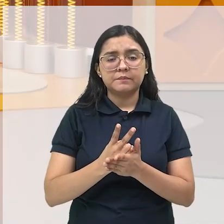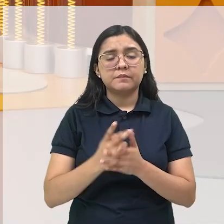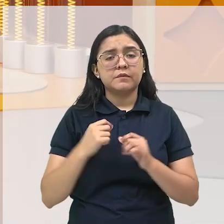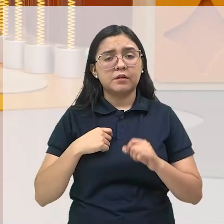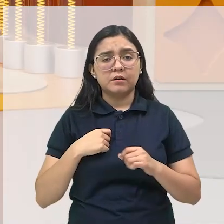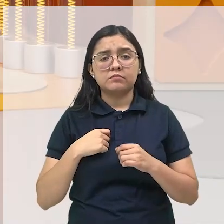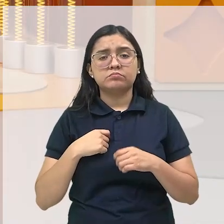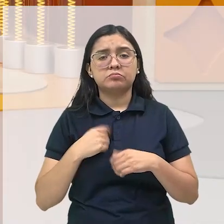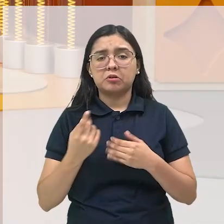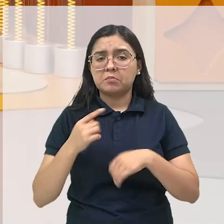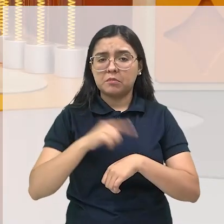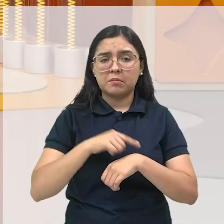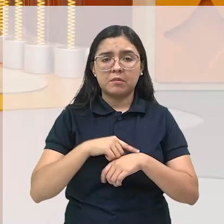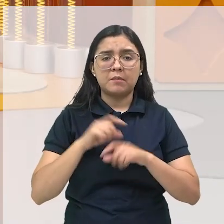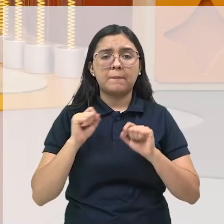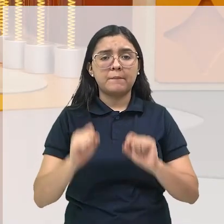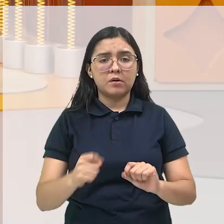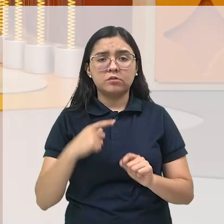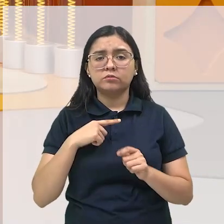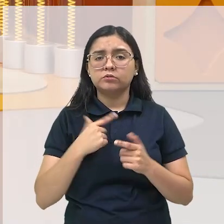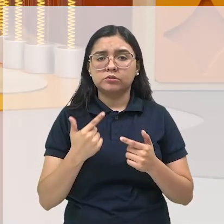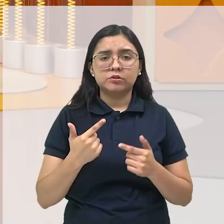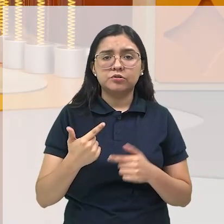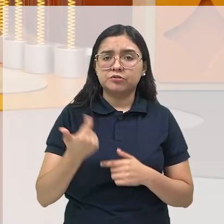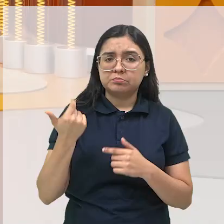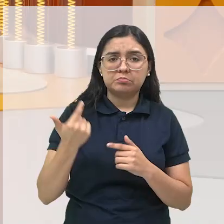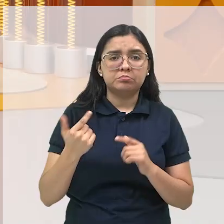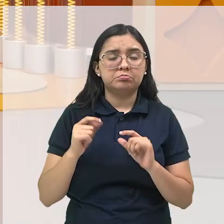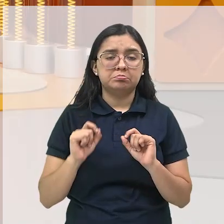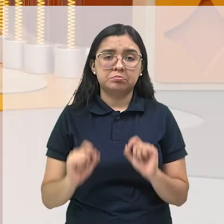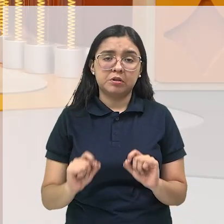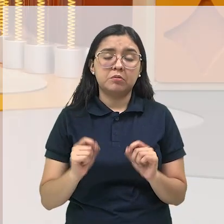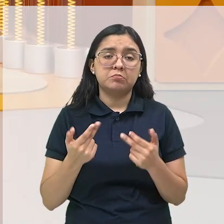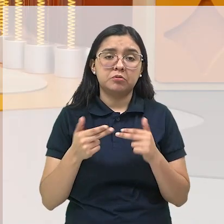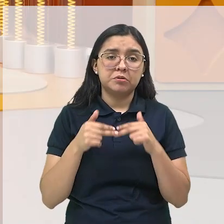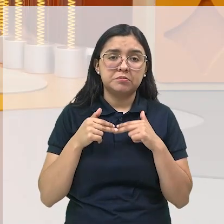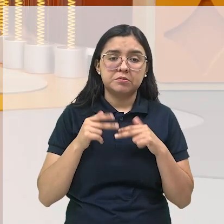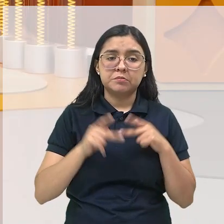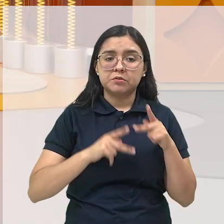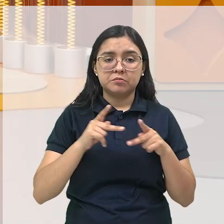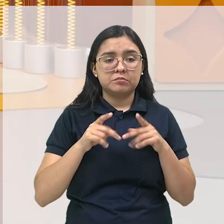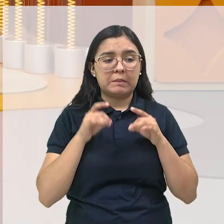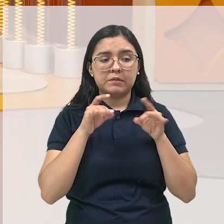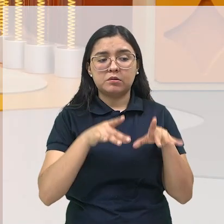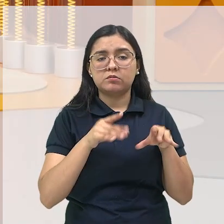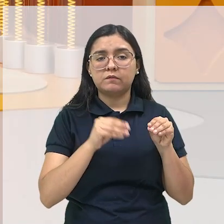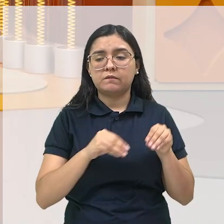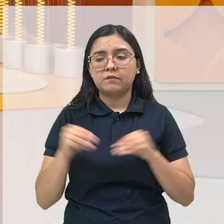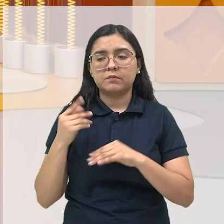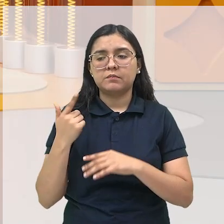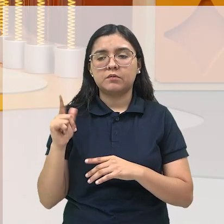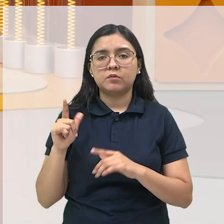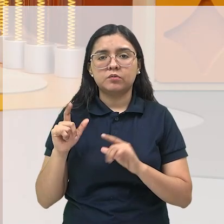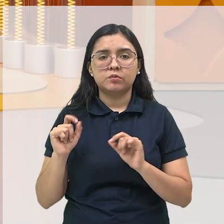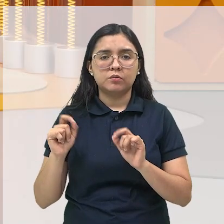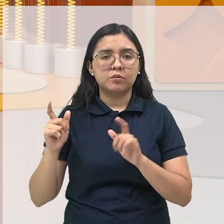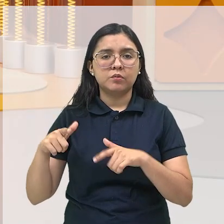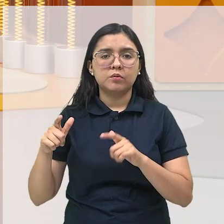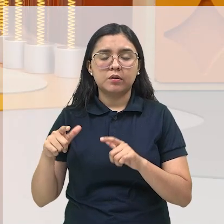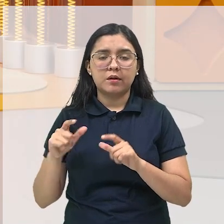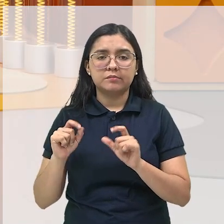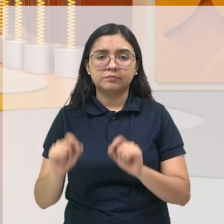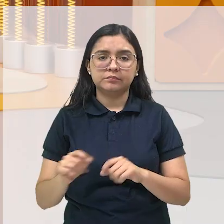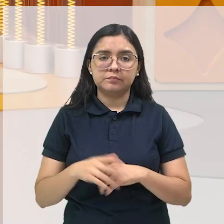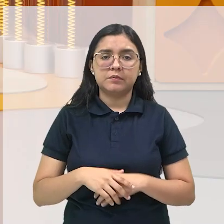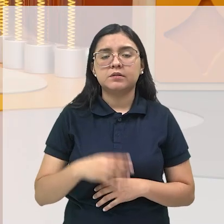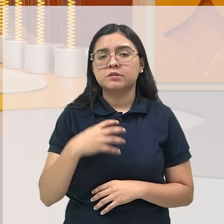qualquer momento você pode ser assassinado. Então isso motiva muitas pessoas a querer sair para não ter mais aquela sensação de